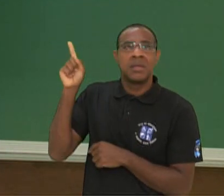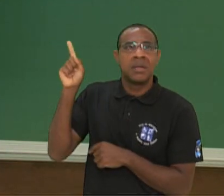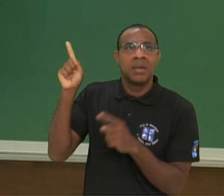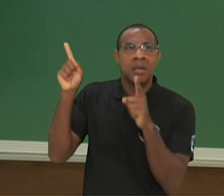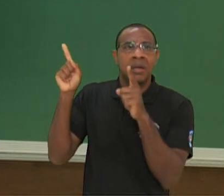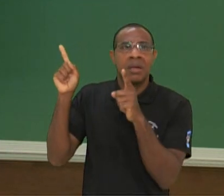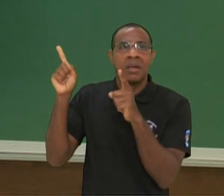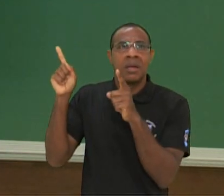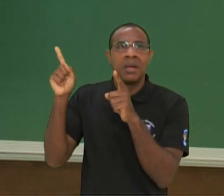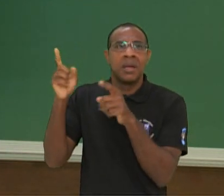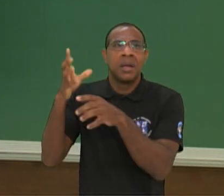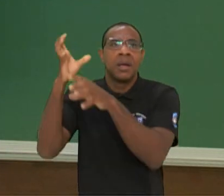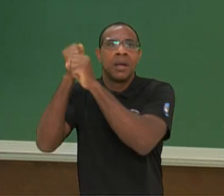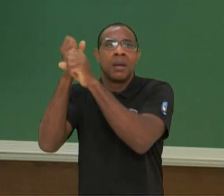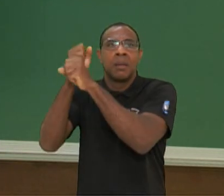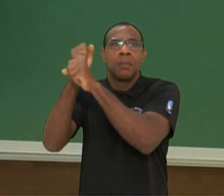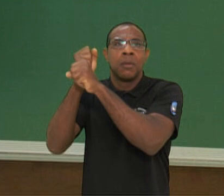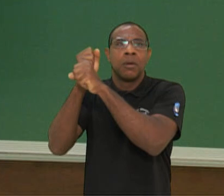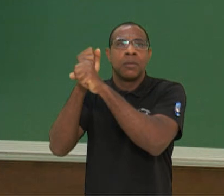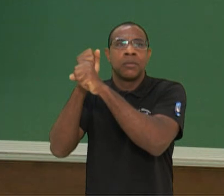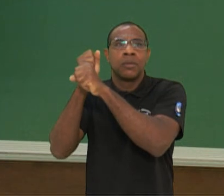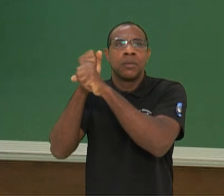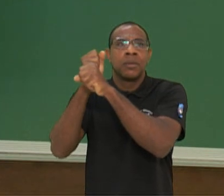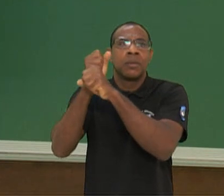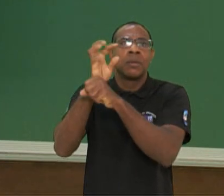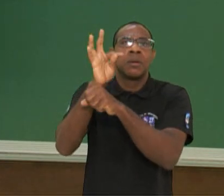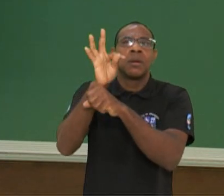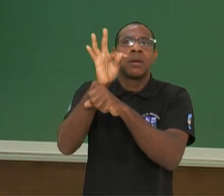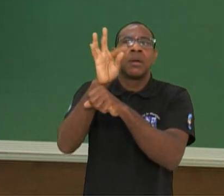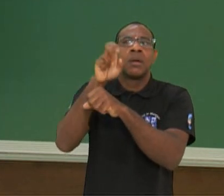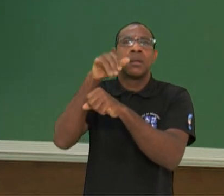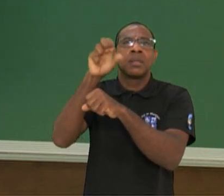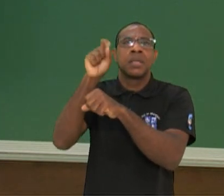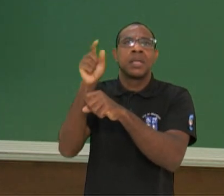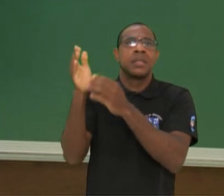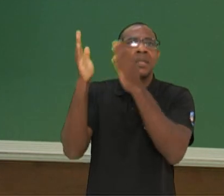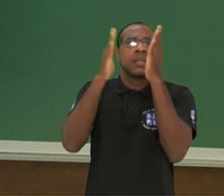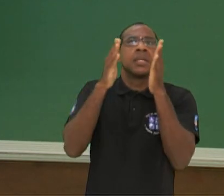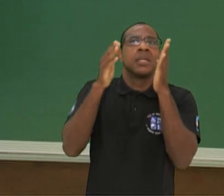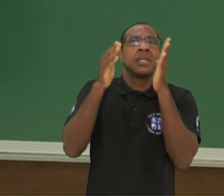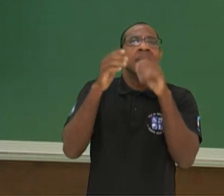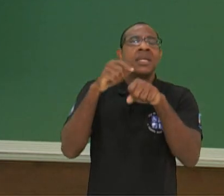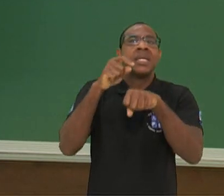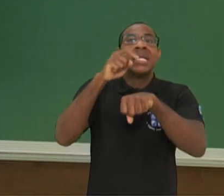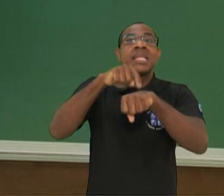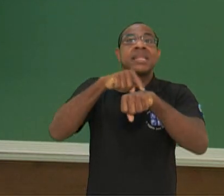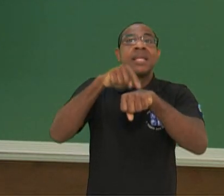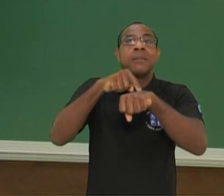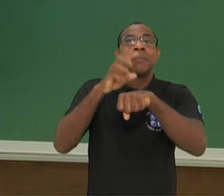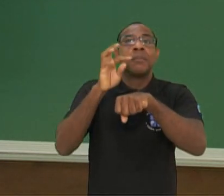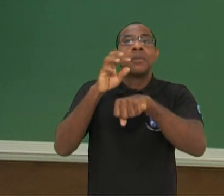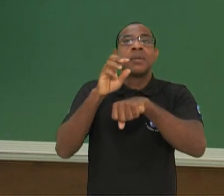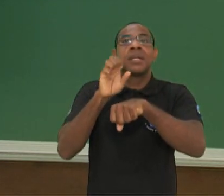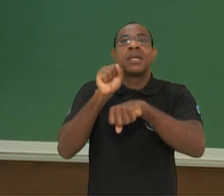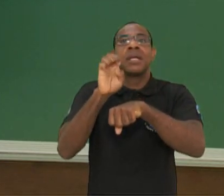ó. Pontos, games e sets. Agora a gente vai entender o que é cada um deles. Quando o jogador